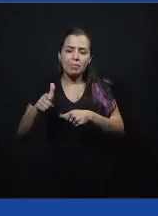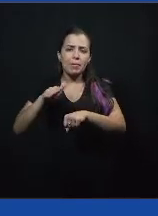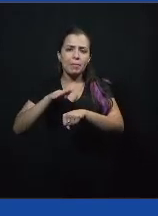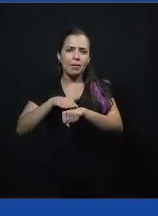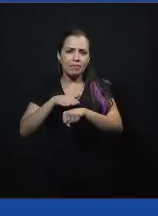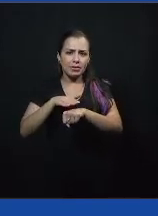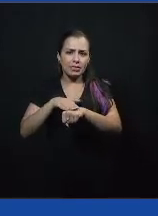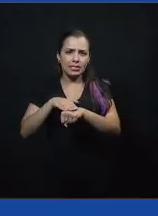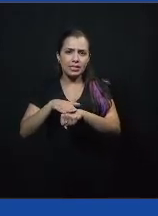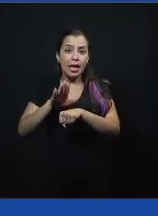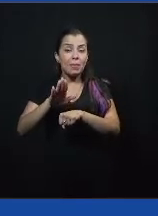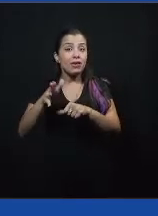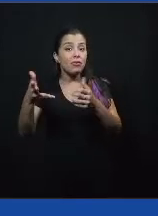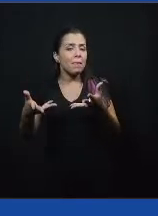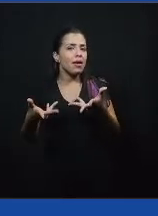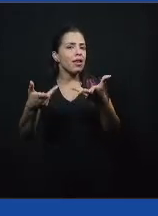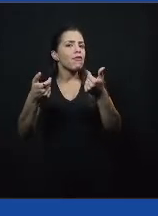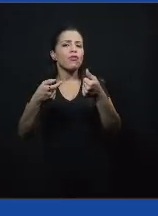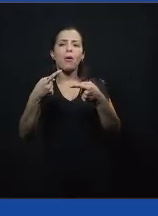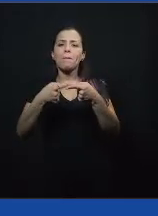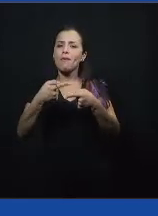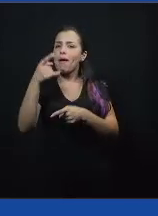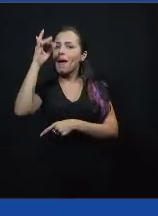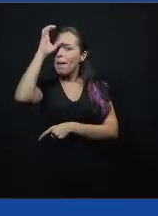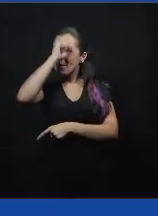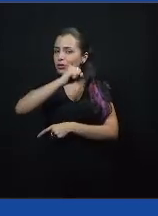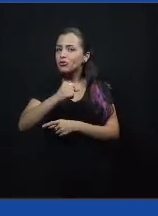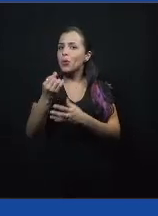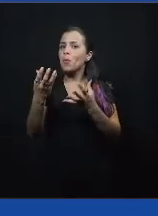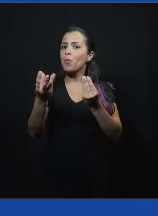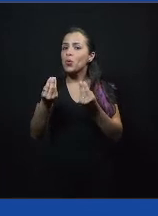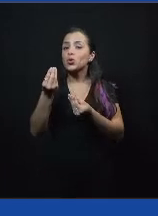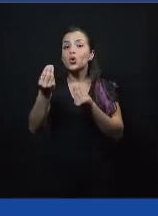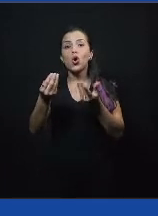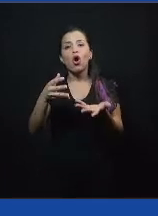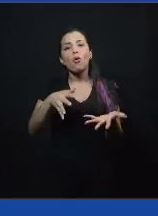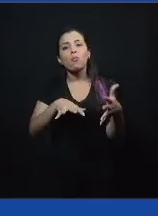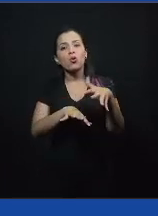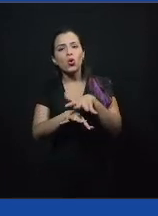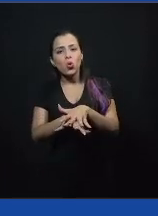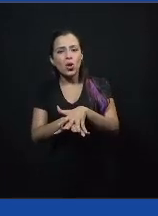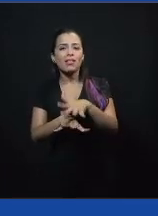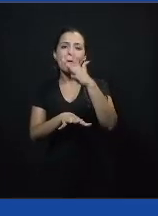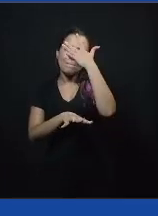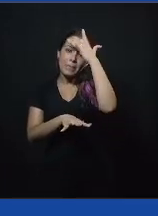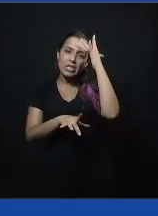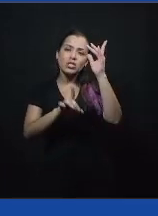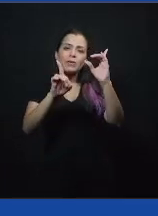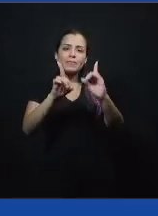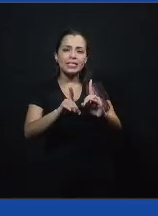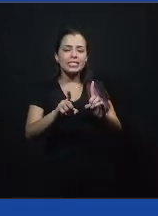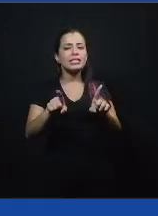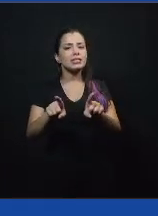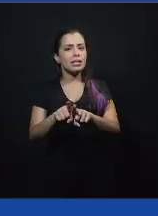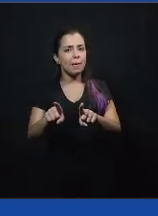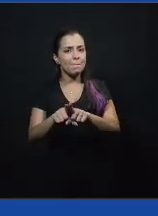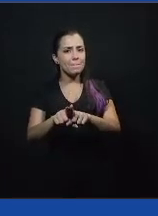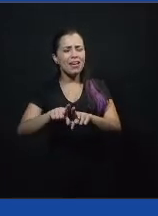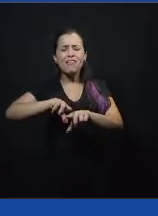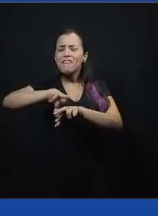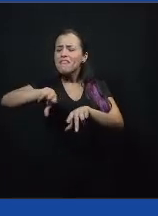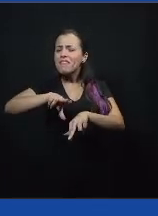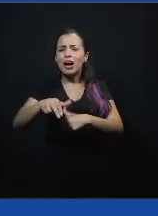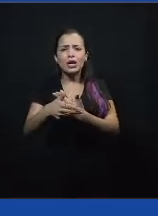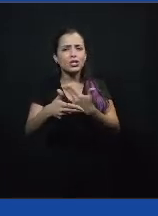foi maravilhoso a gente ela aprende muito com tudo isso com uma pessoa com deficiência também várias coisas e eu acho que foi